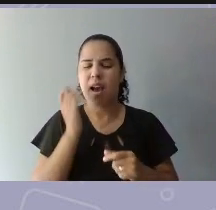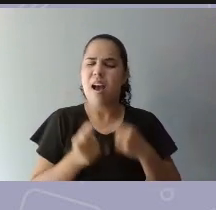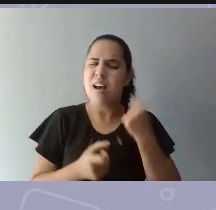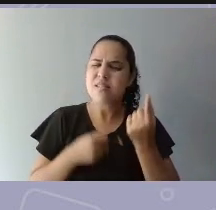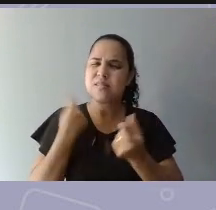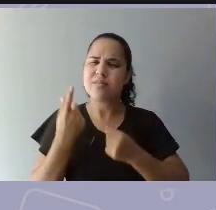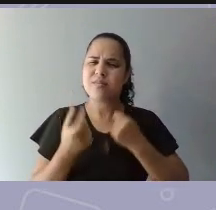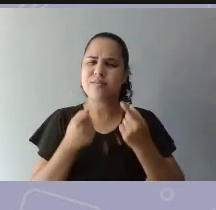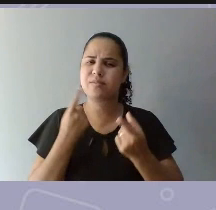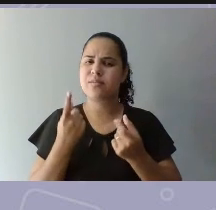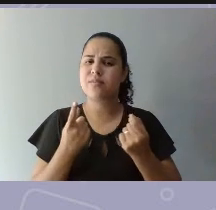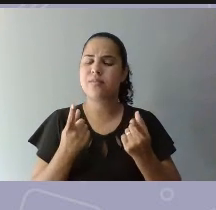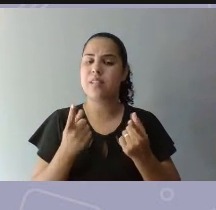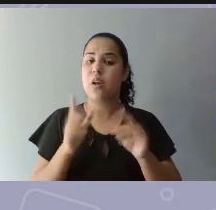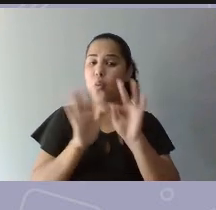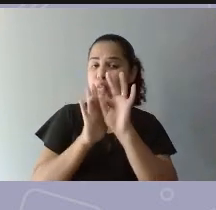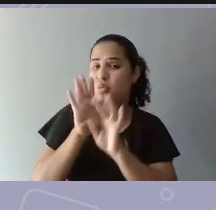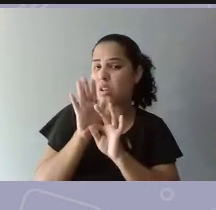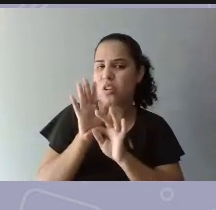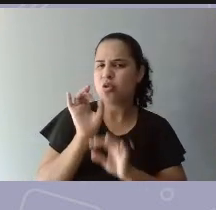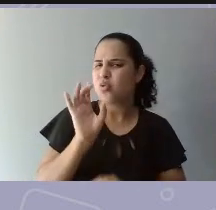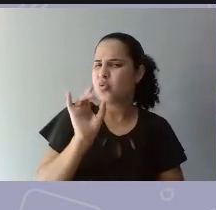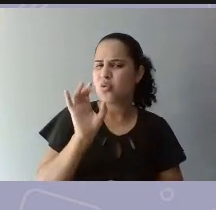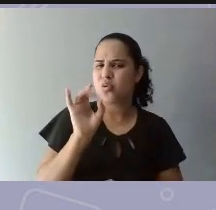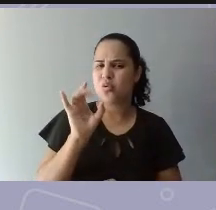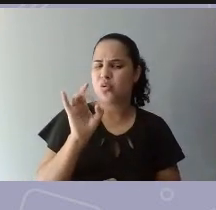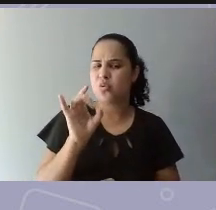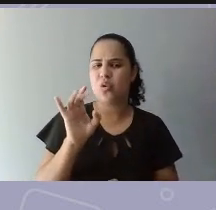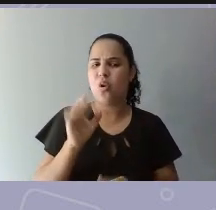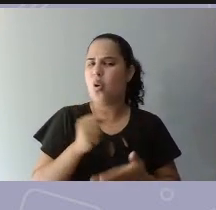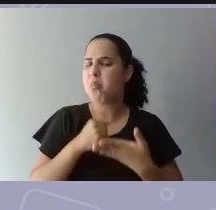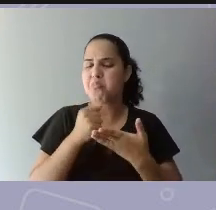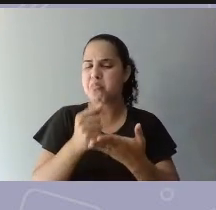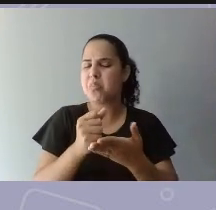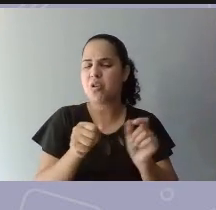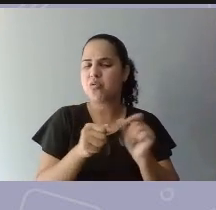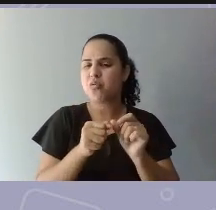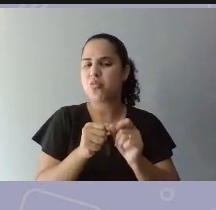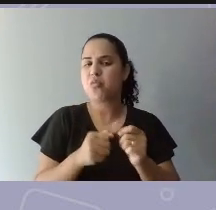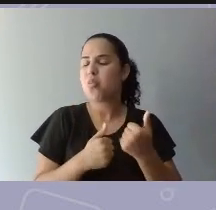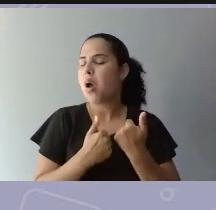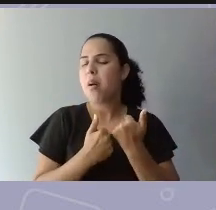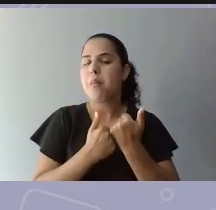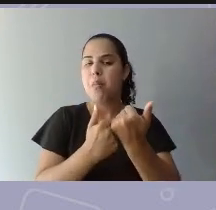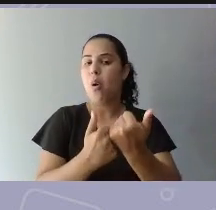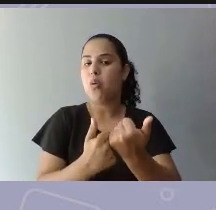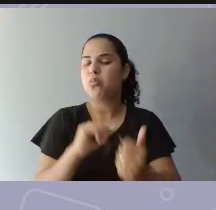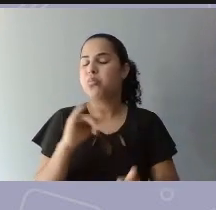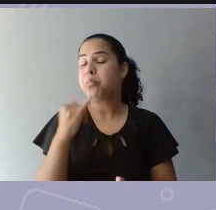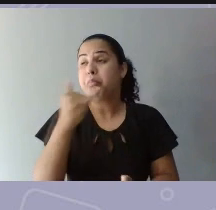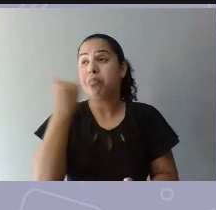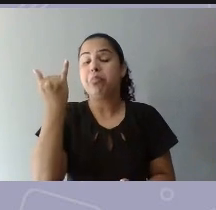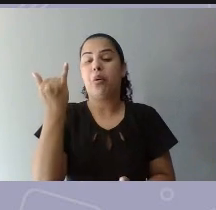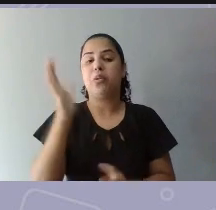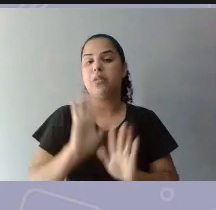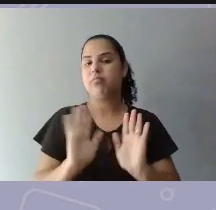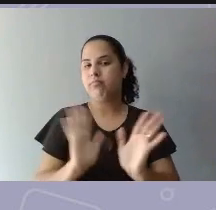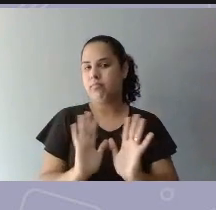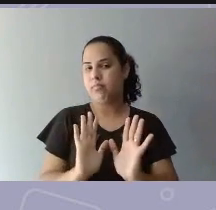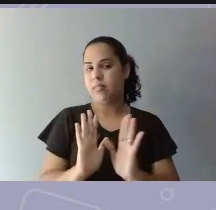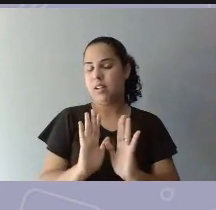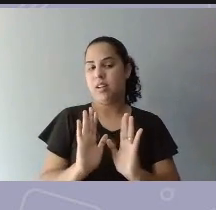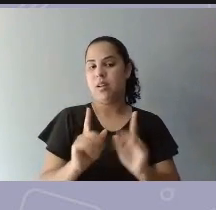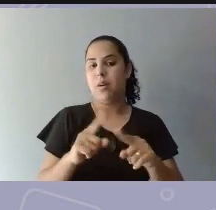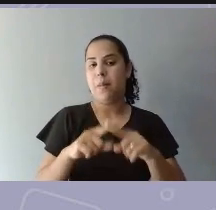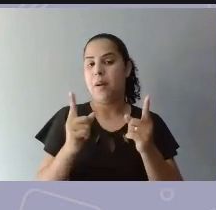aquele texto está ali só para ilustrar ele não tem uma importância uma relevância para você de